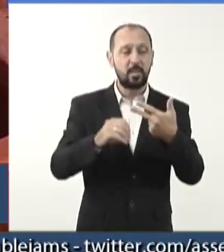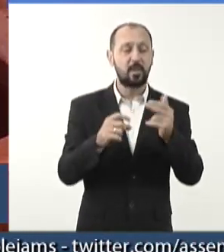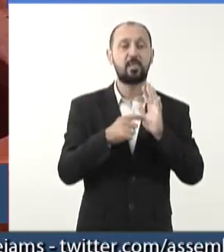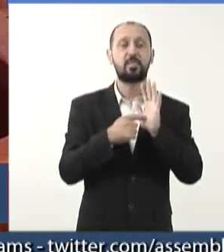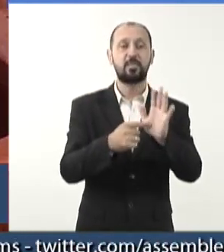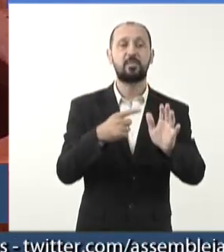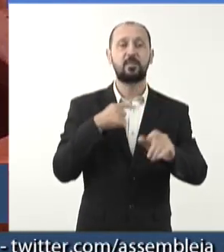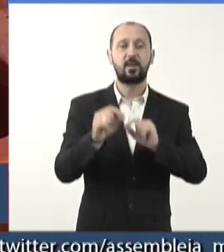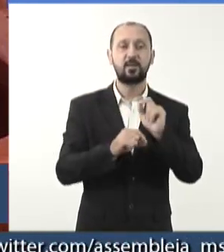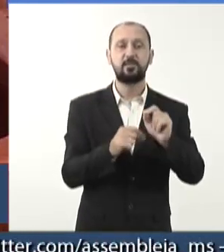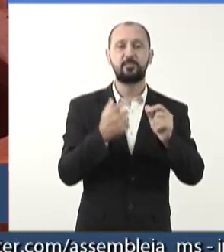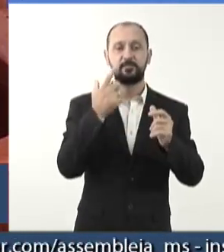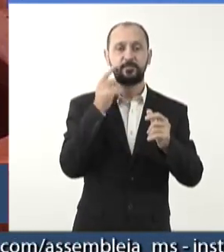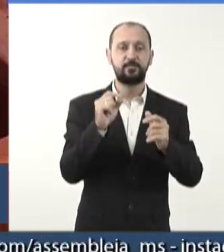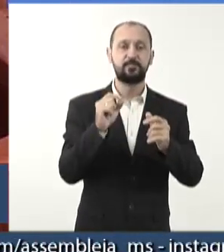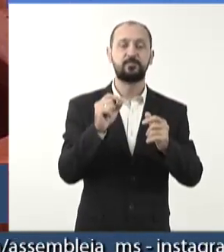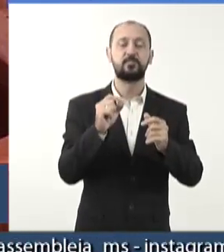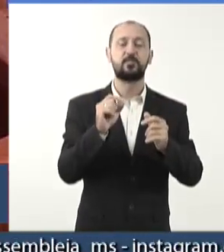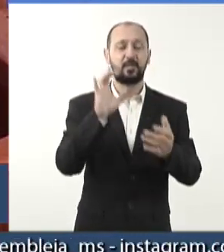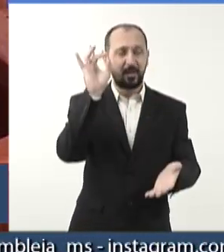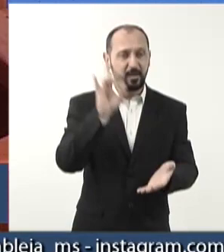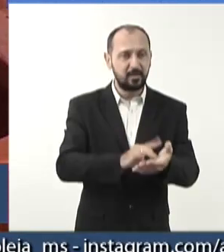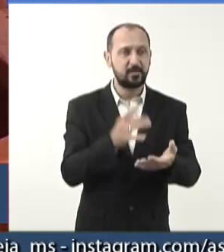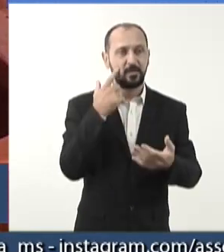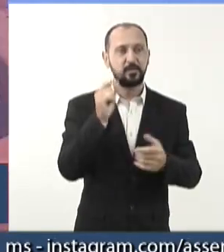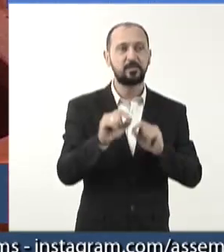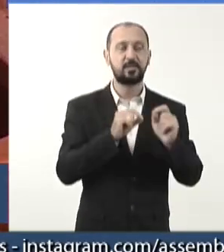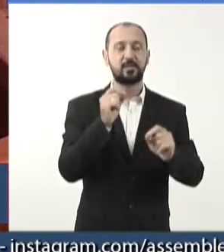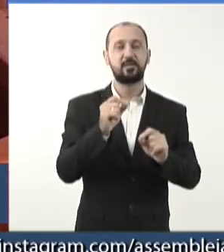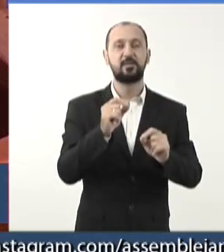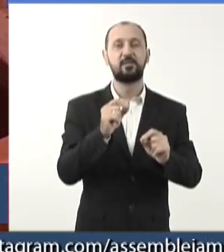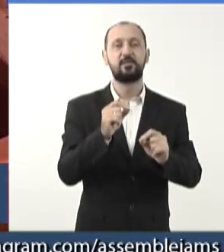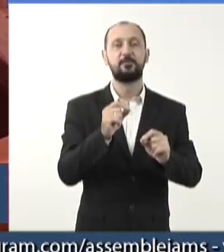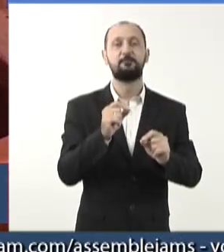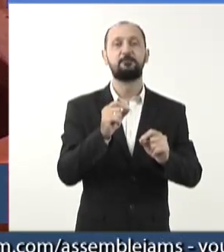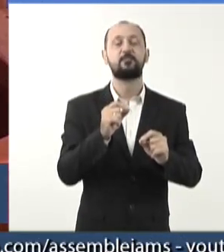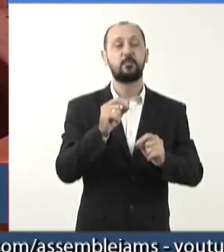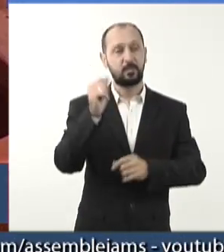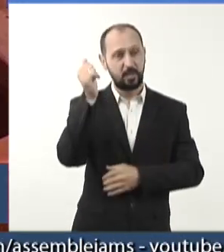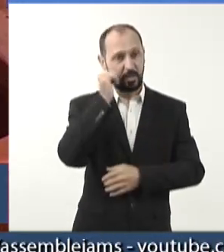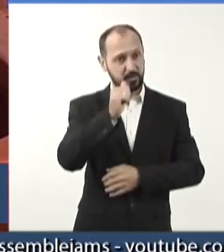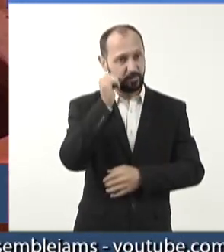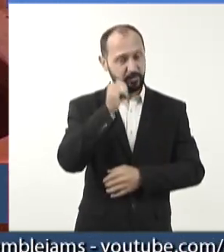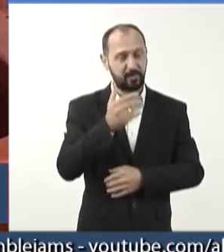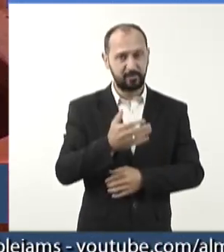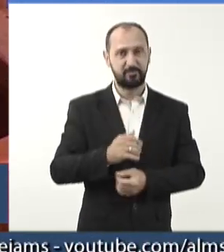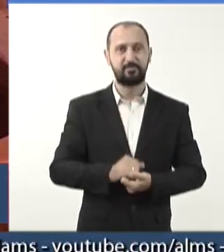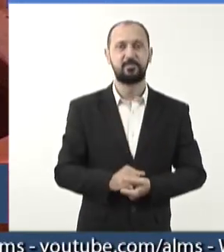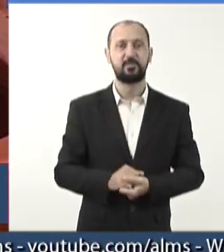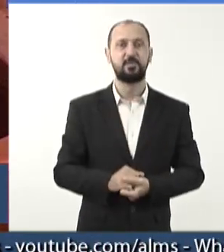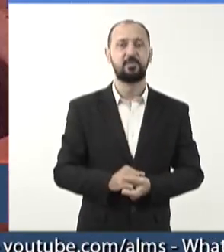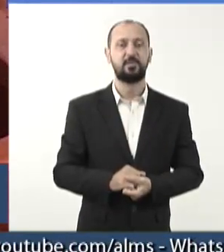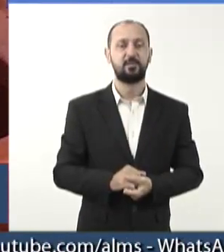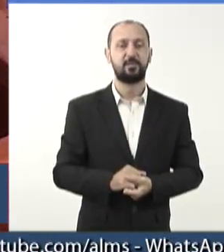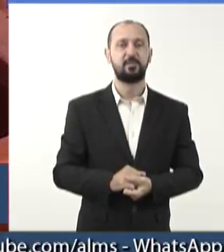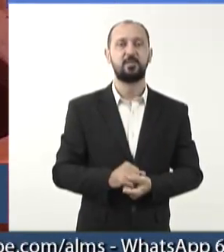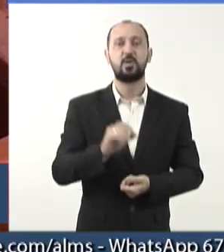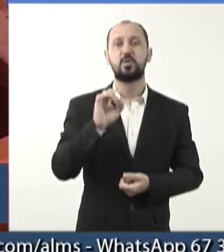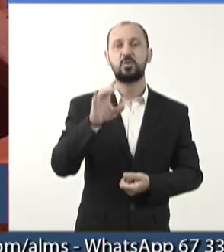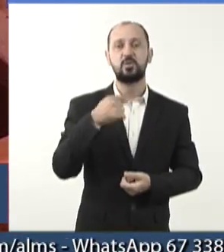gente é uma realidade cruel, que é a invisibilidade do trabalho das mulheres. E